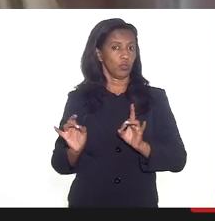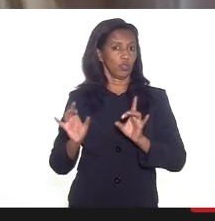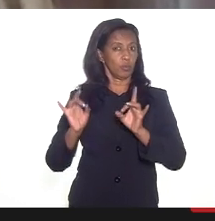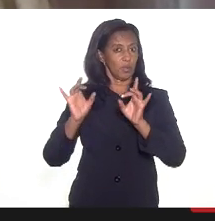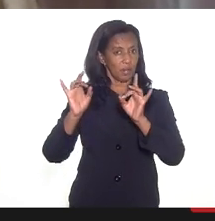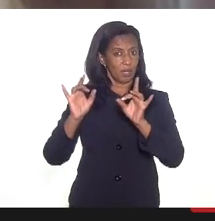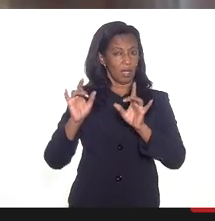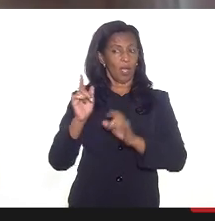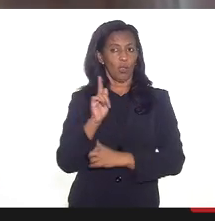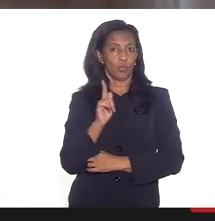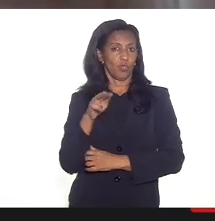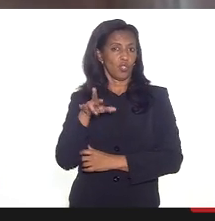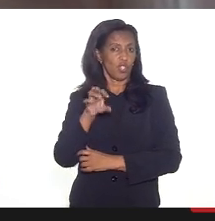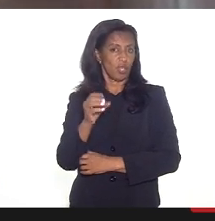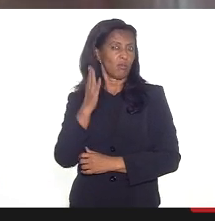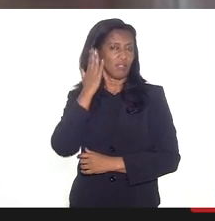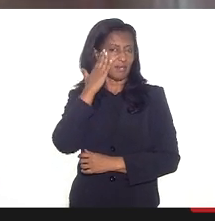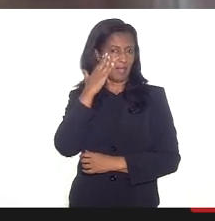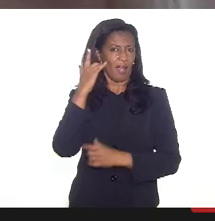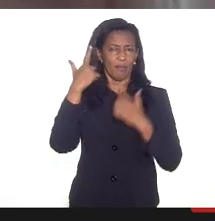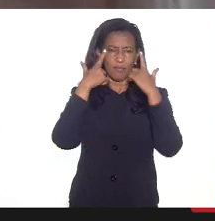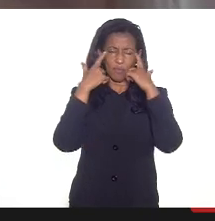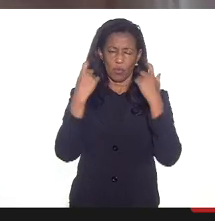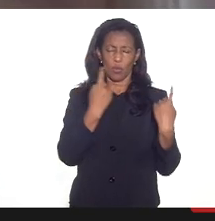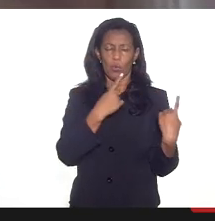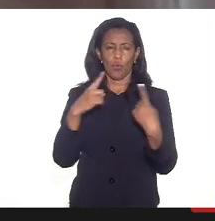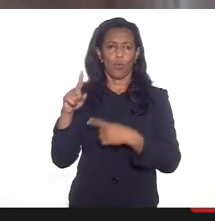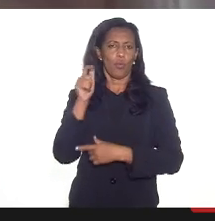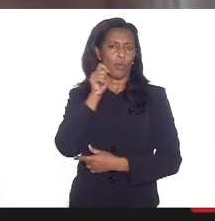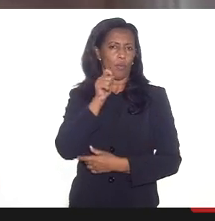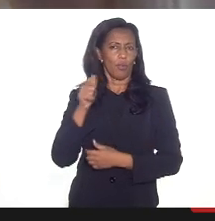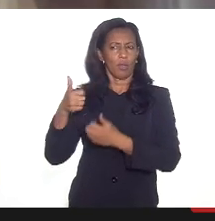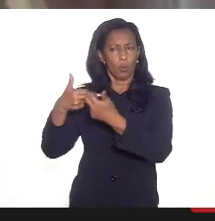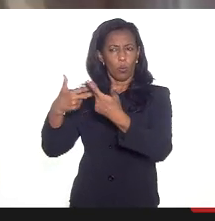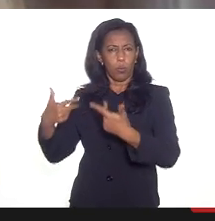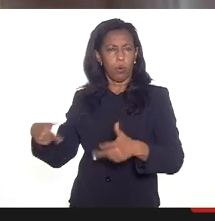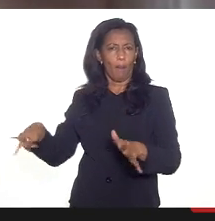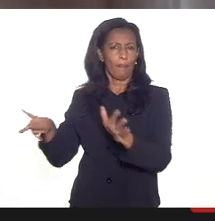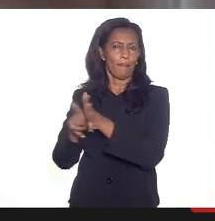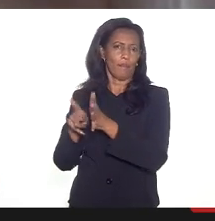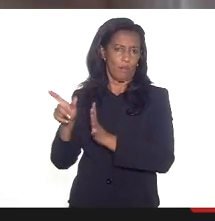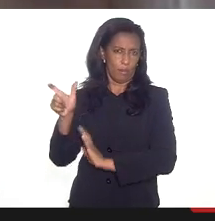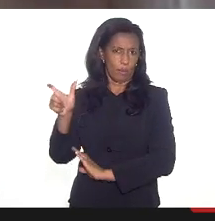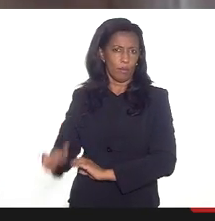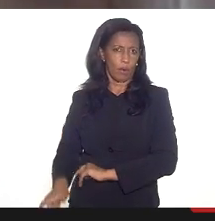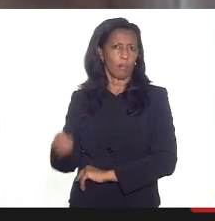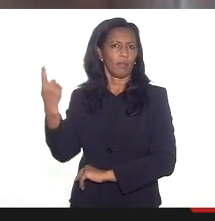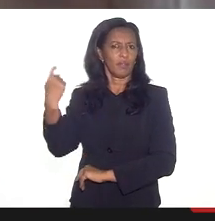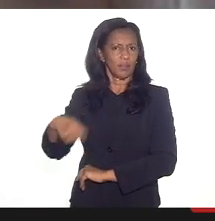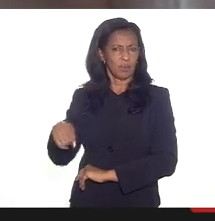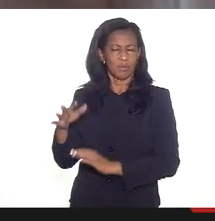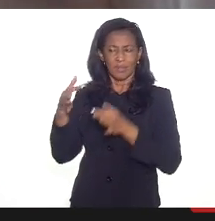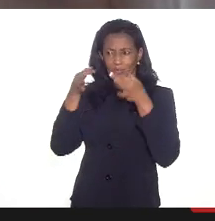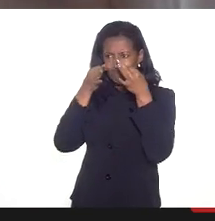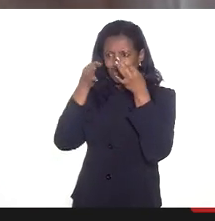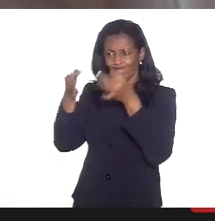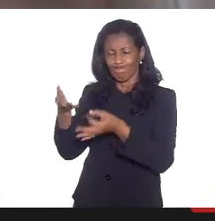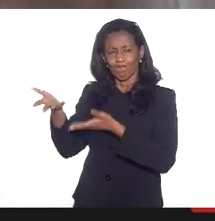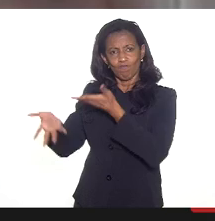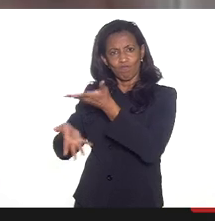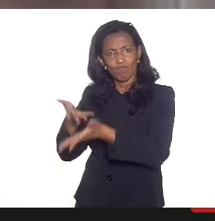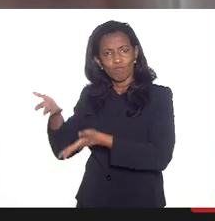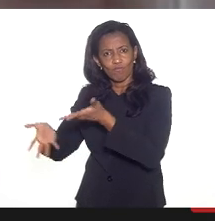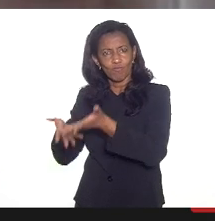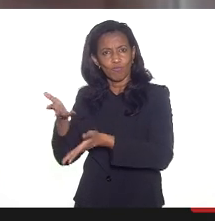às questões de gênero, porque a gente sabe que a violência contra a mulher tem características especiais, elas precisam de uma atenção, de um